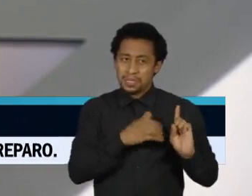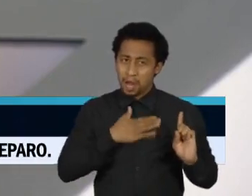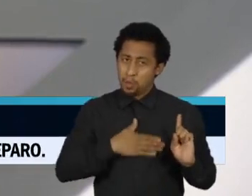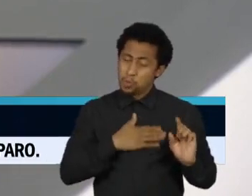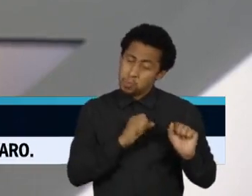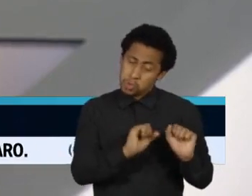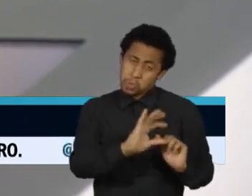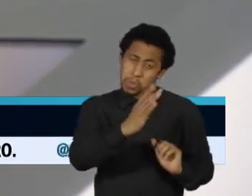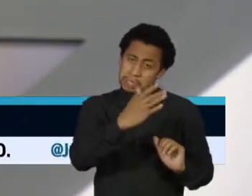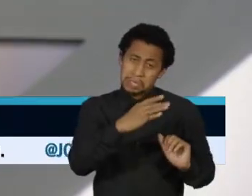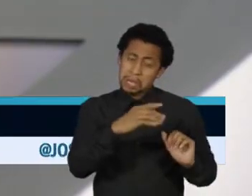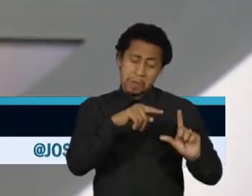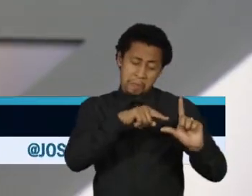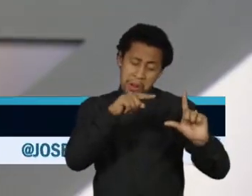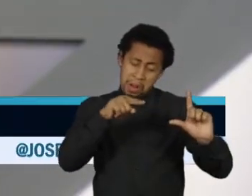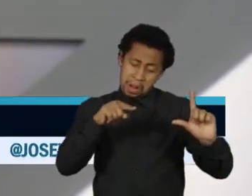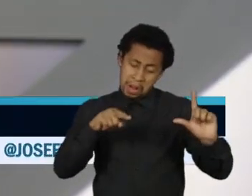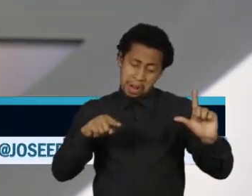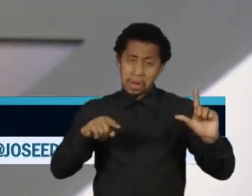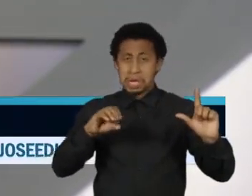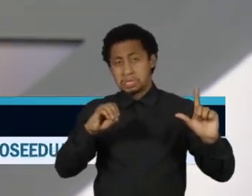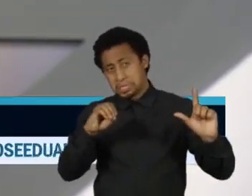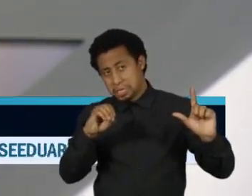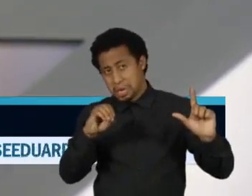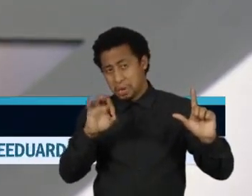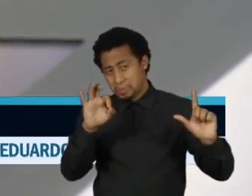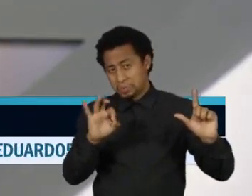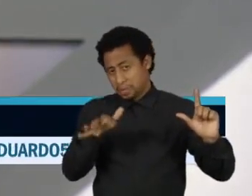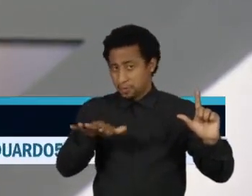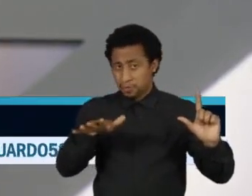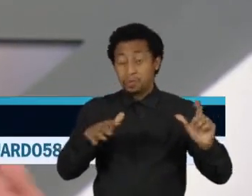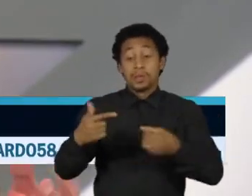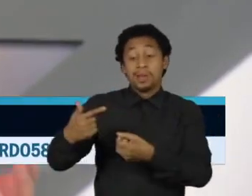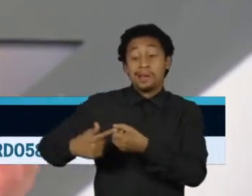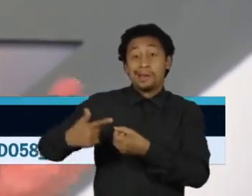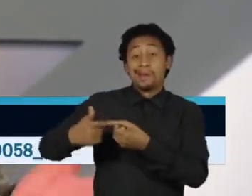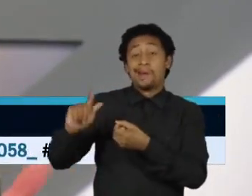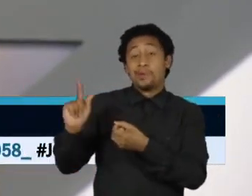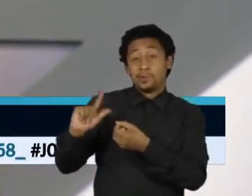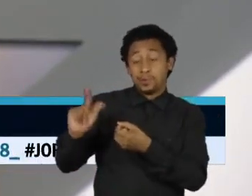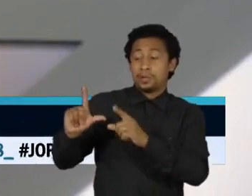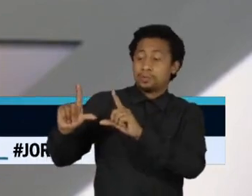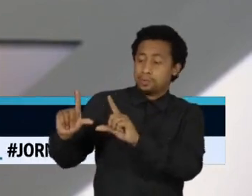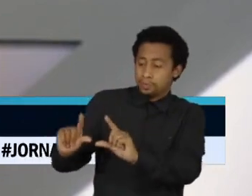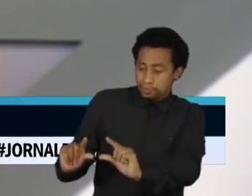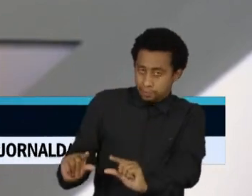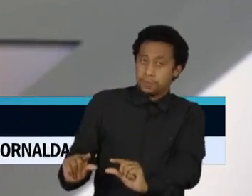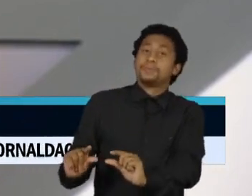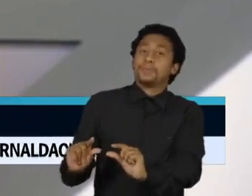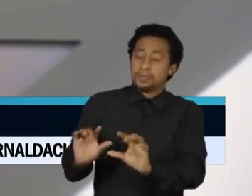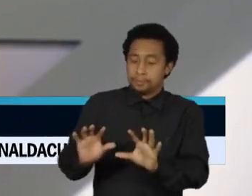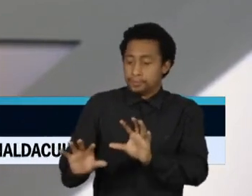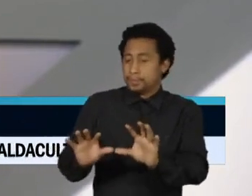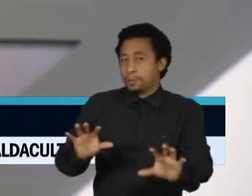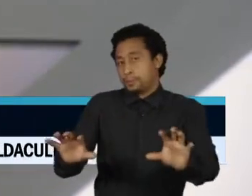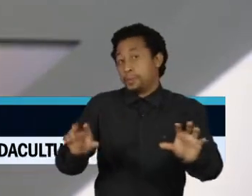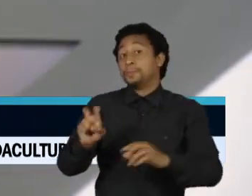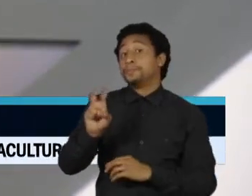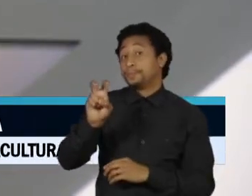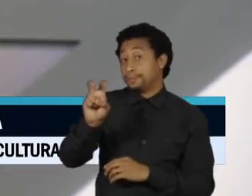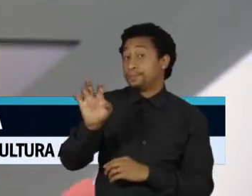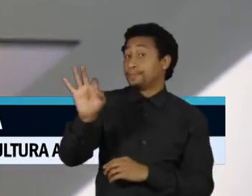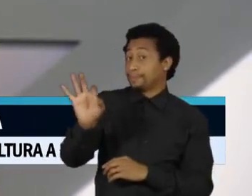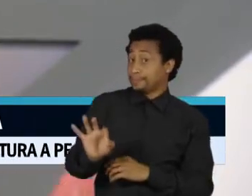gente teve novas quedas de preço de combustível, gasolina tem um peso aí de quase 5%